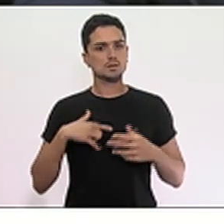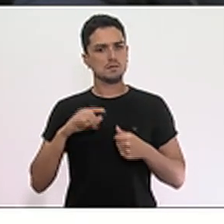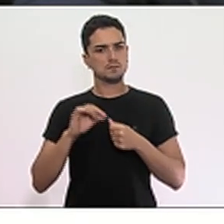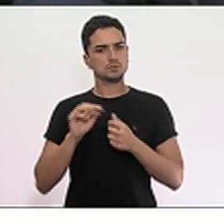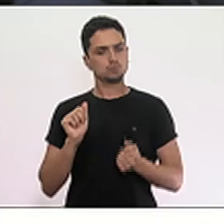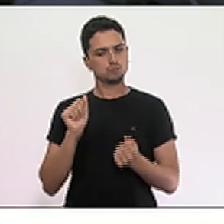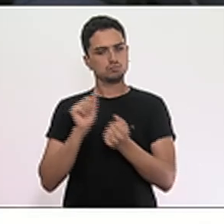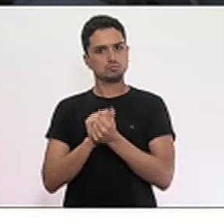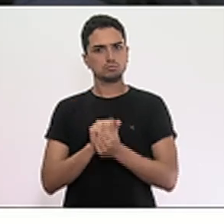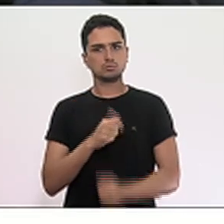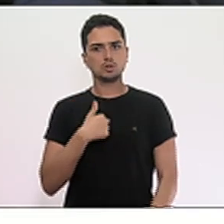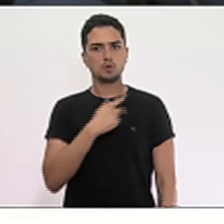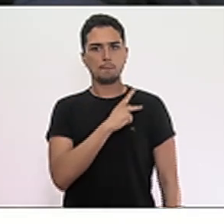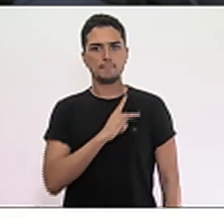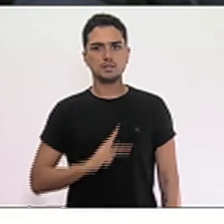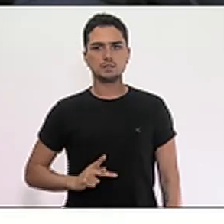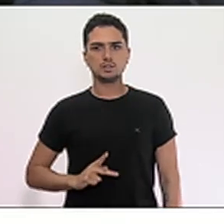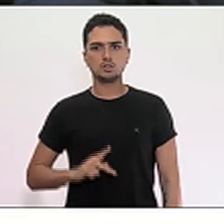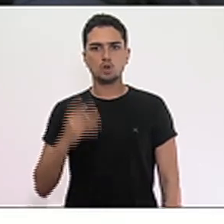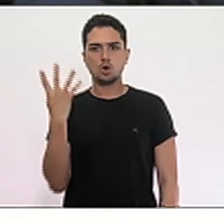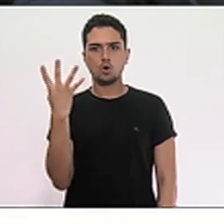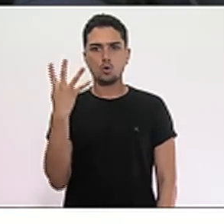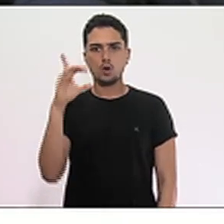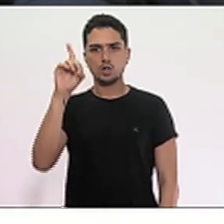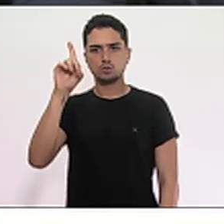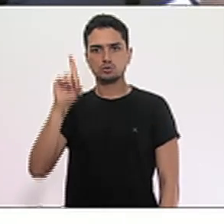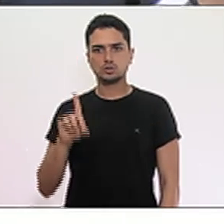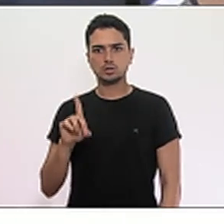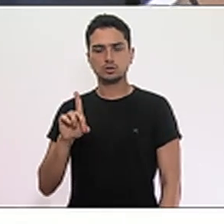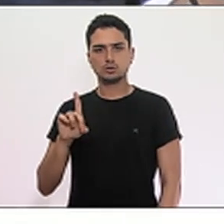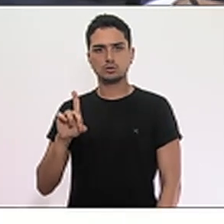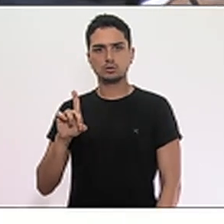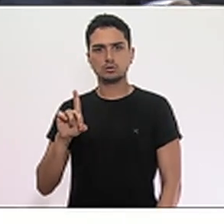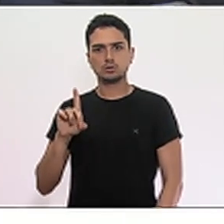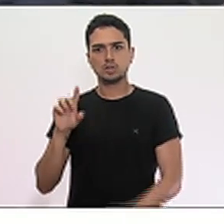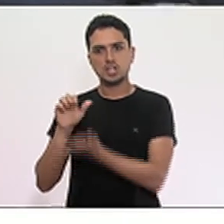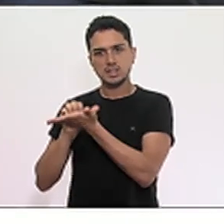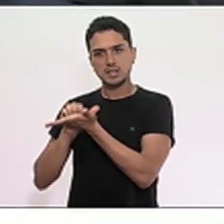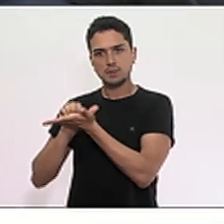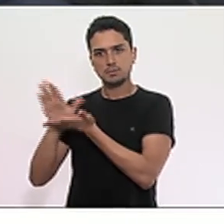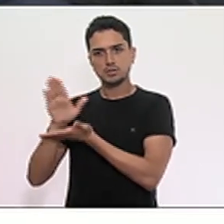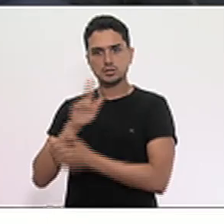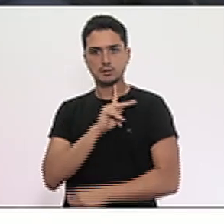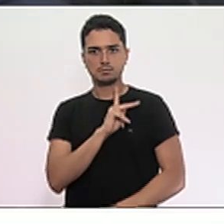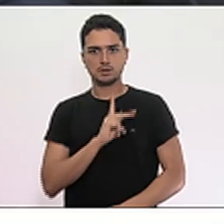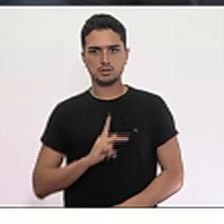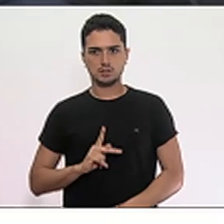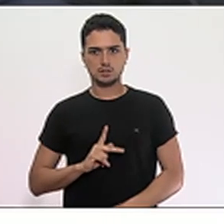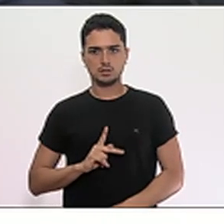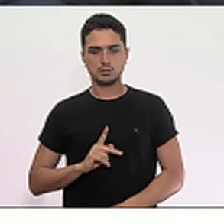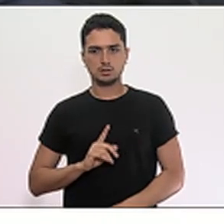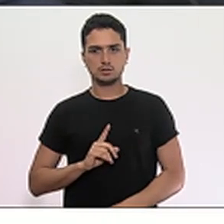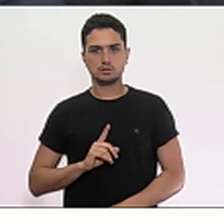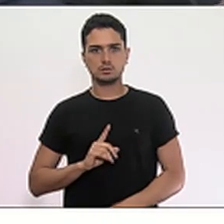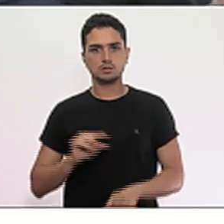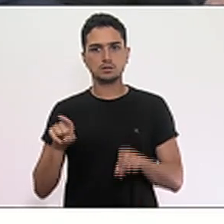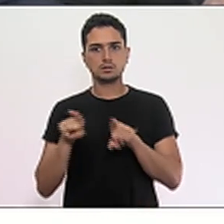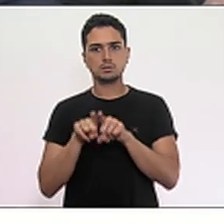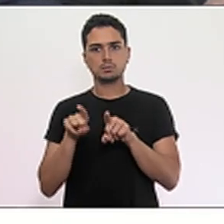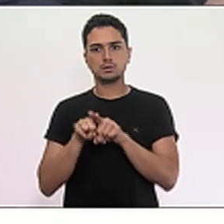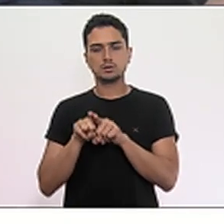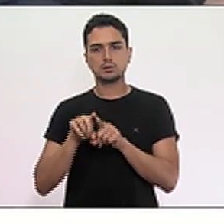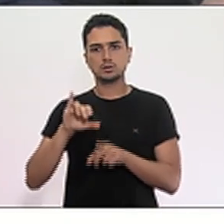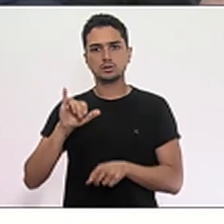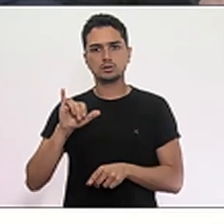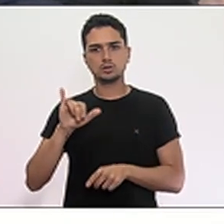presidente, fazer com 4 diretores, demitir o presidente do Conselho Fiscal, dar justa causa no companheiro porque entrou na nossa